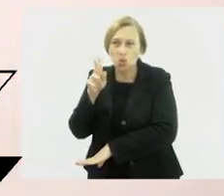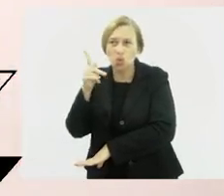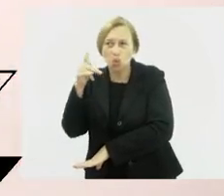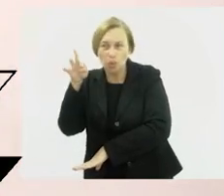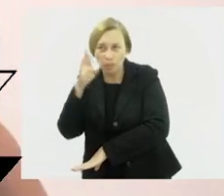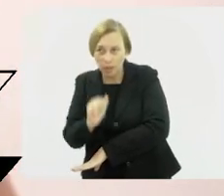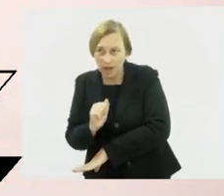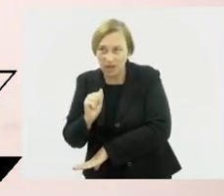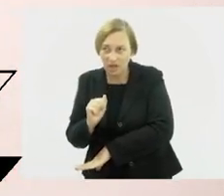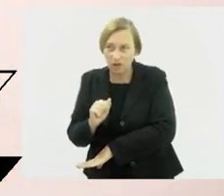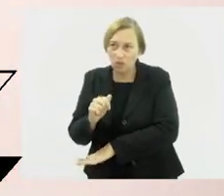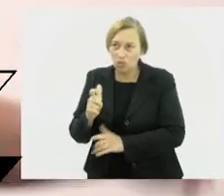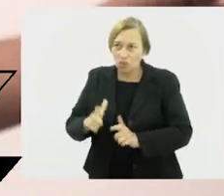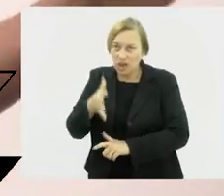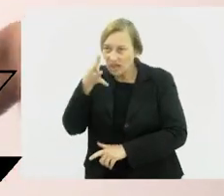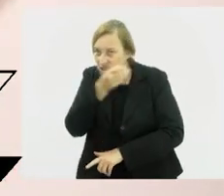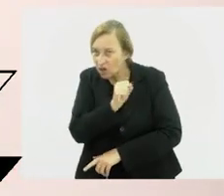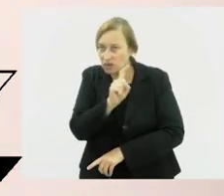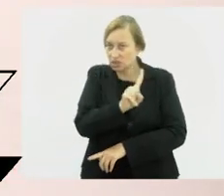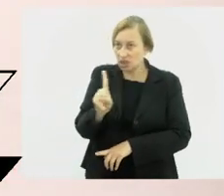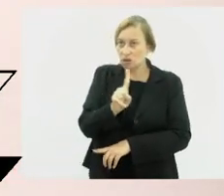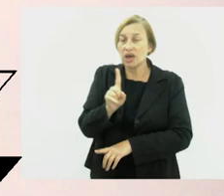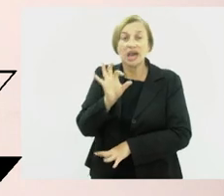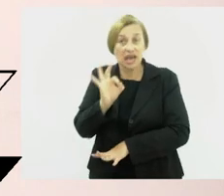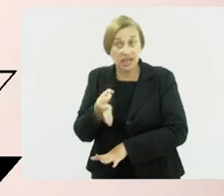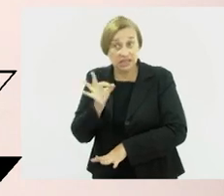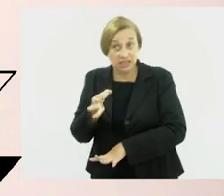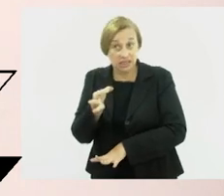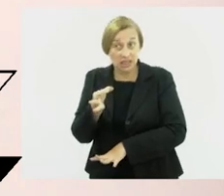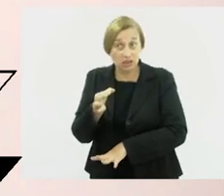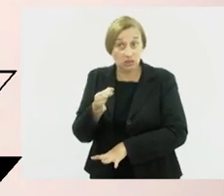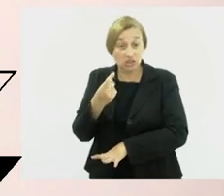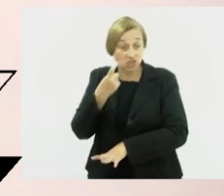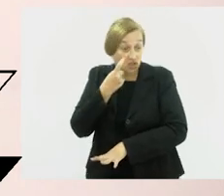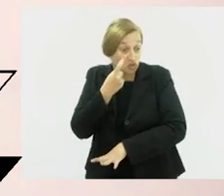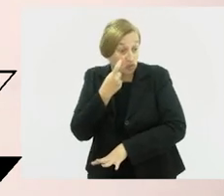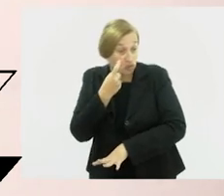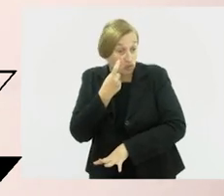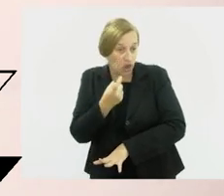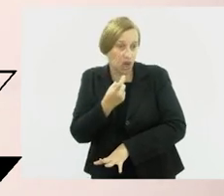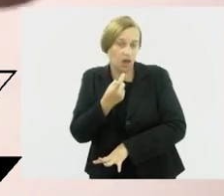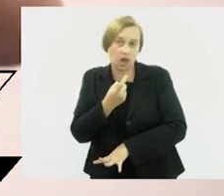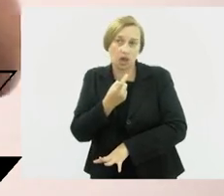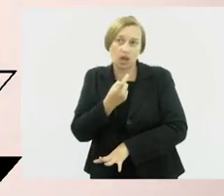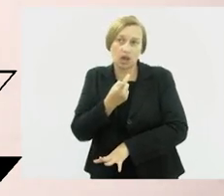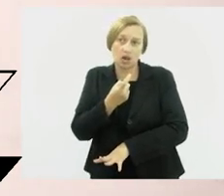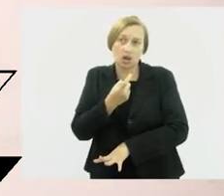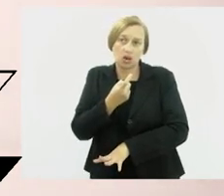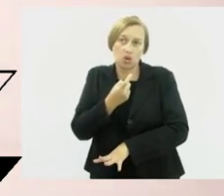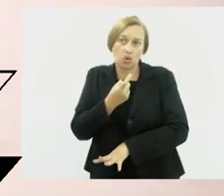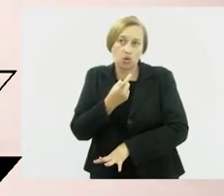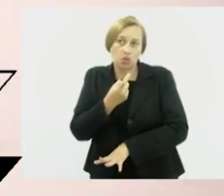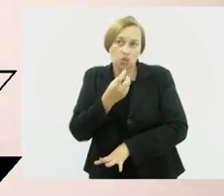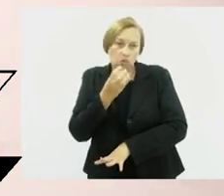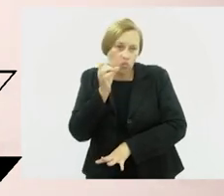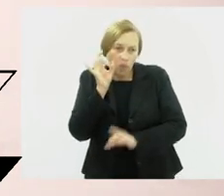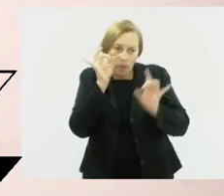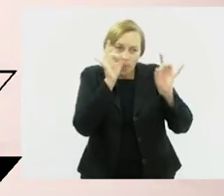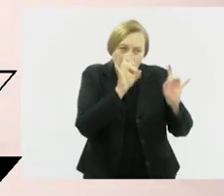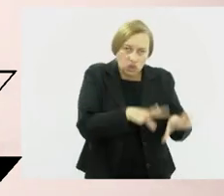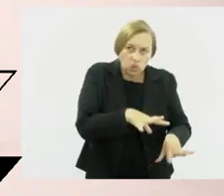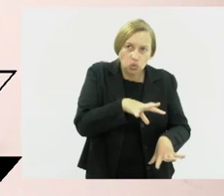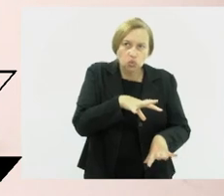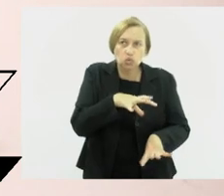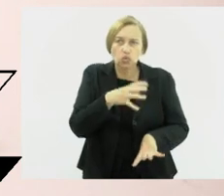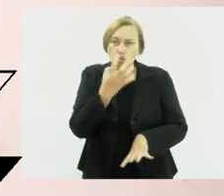de resgate, não. É lógico que, se passarmos por uma situação que a gente vê o resgate precisa